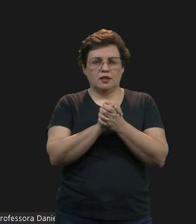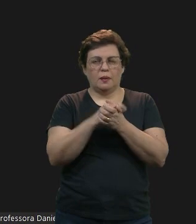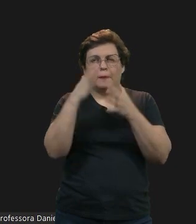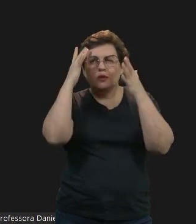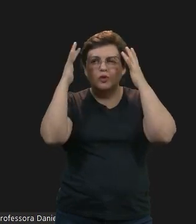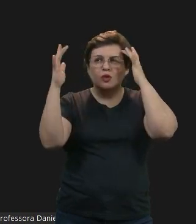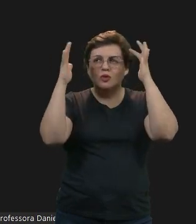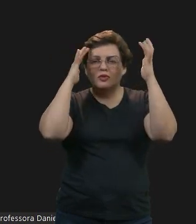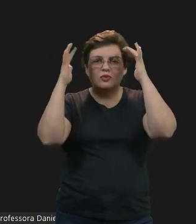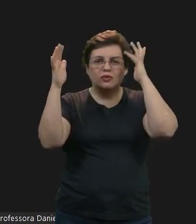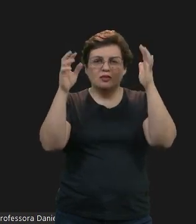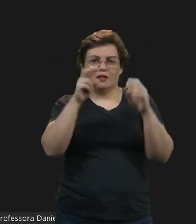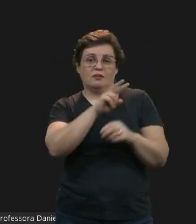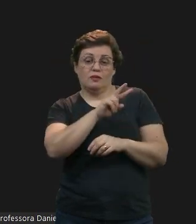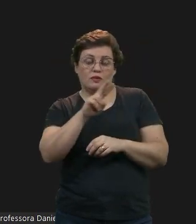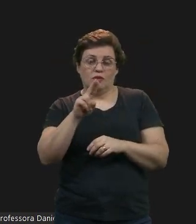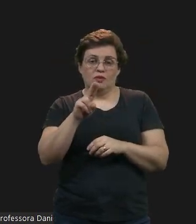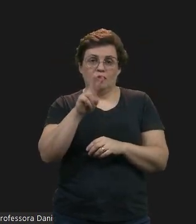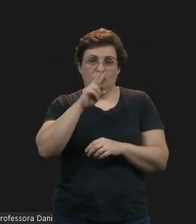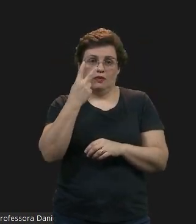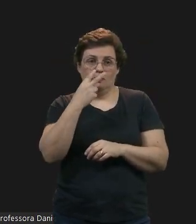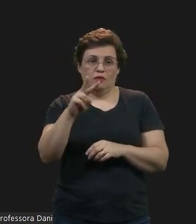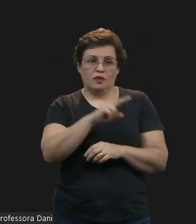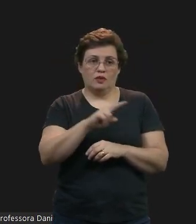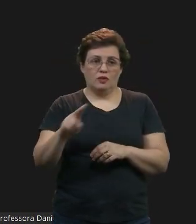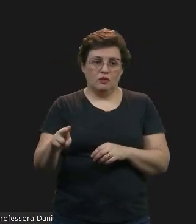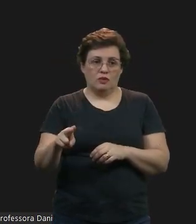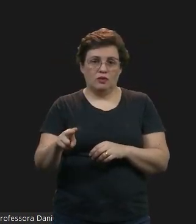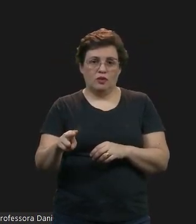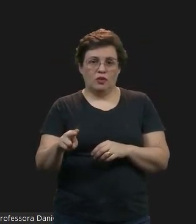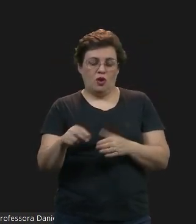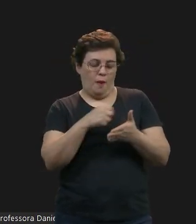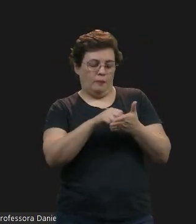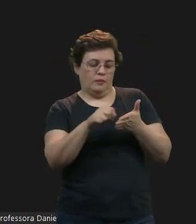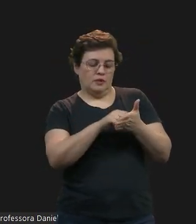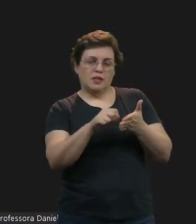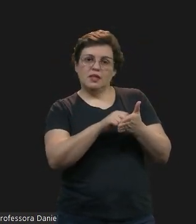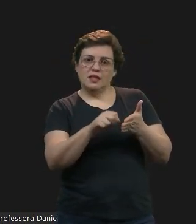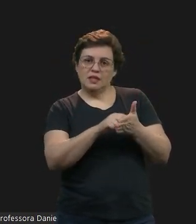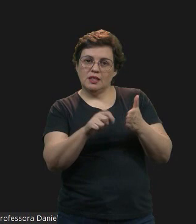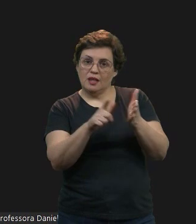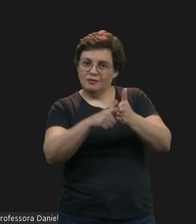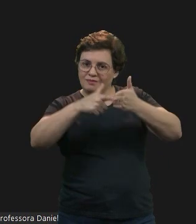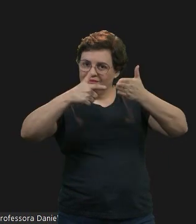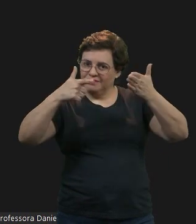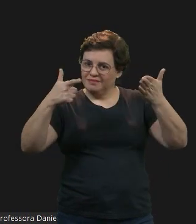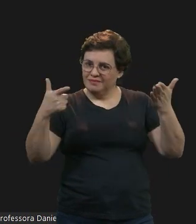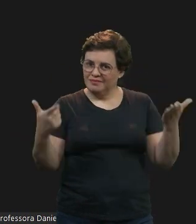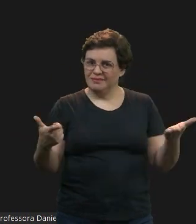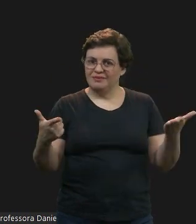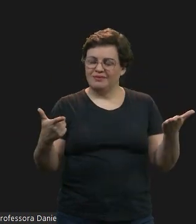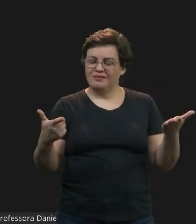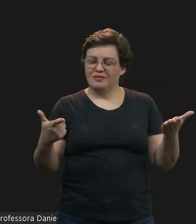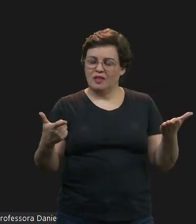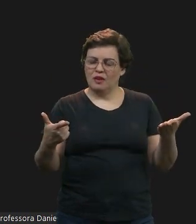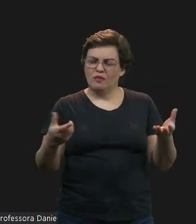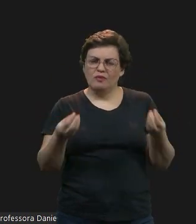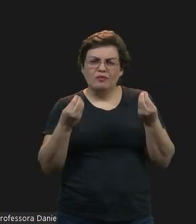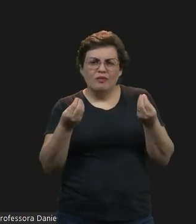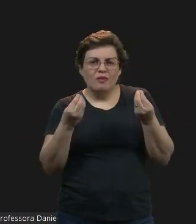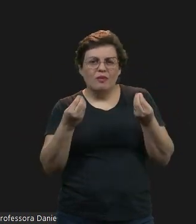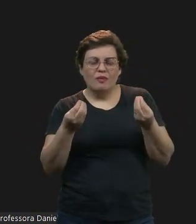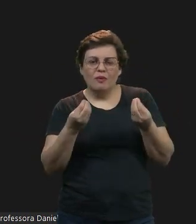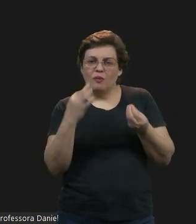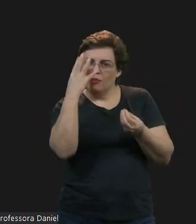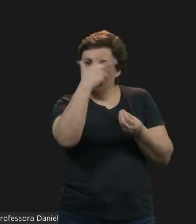nome escrito em letras garrafais de um jornal. E olha a homenagem que estamos prestando a ele hoje. Desde menino